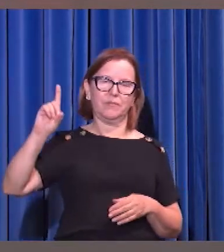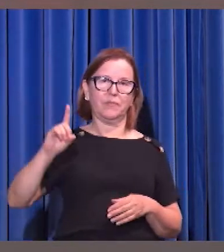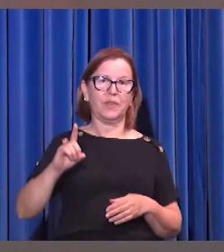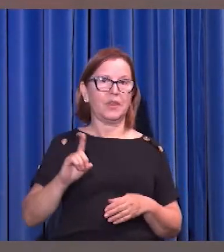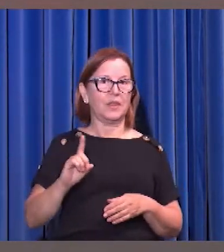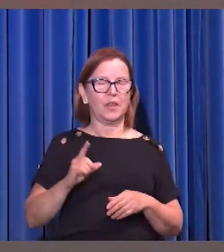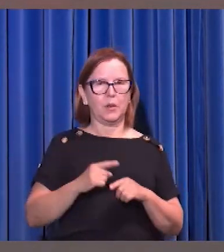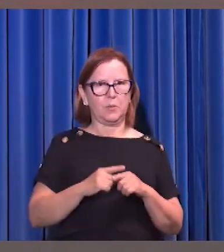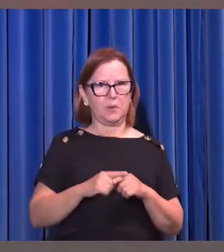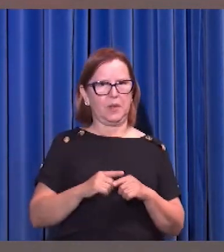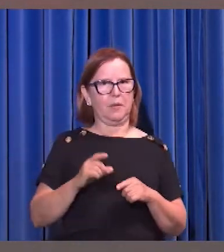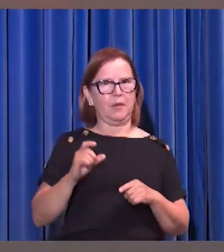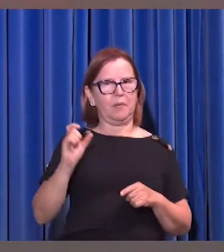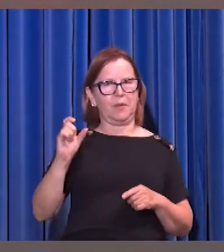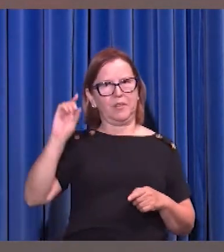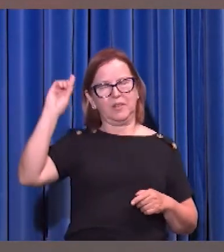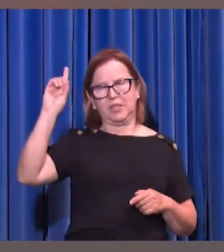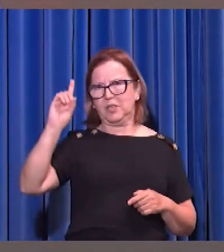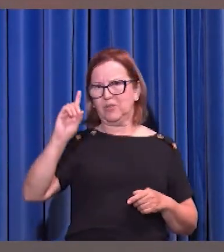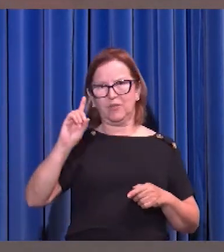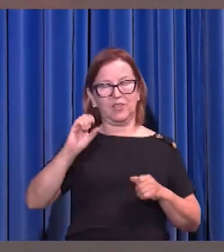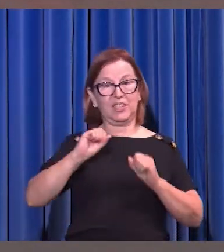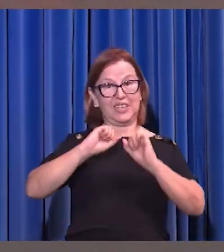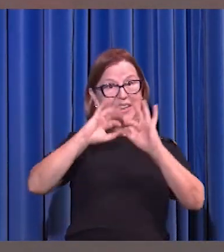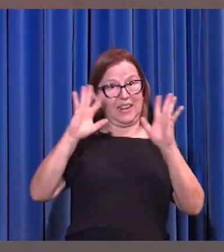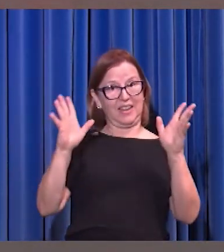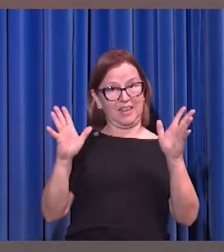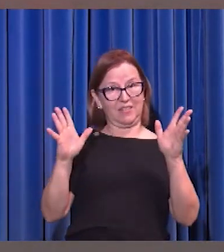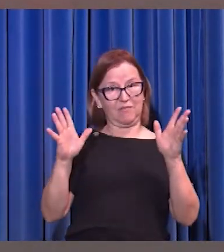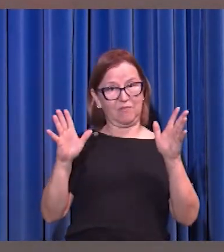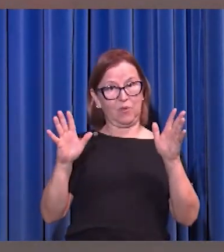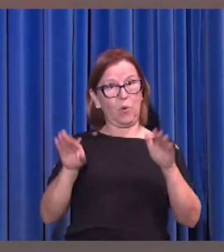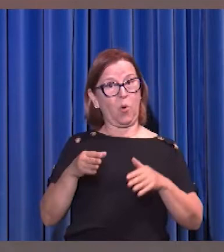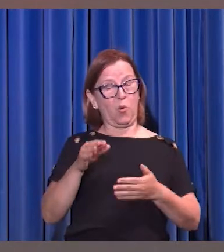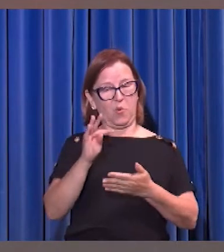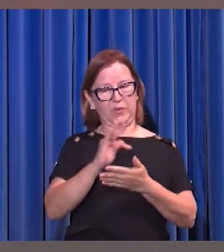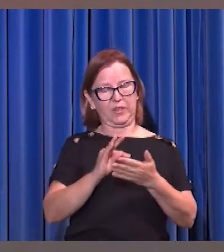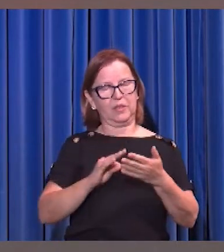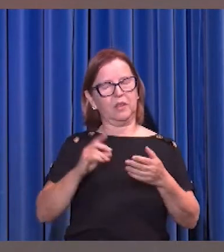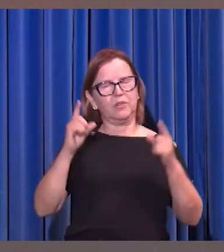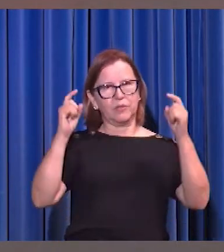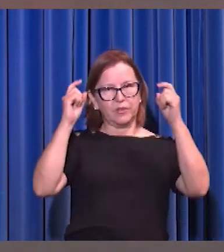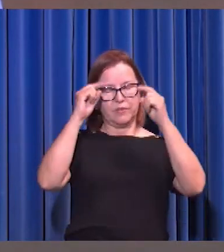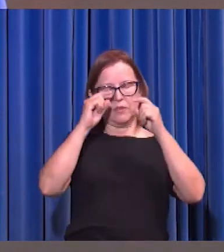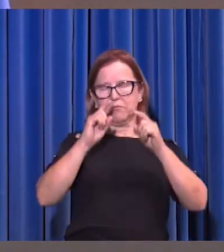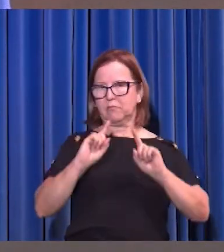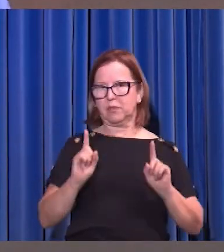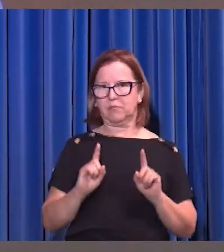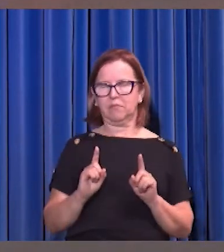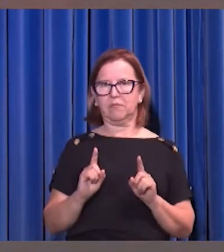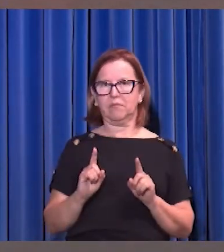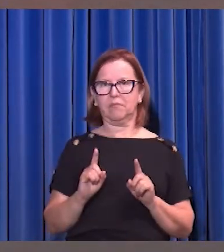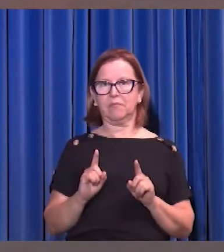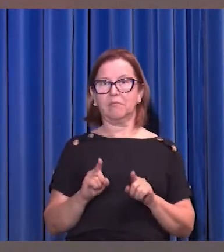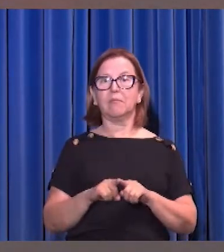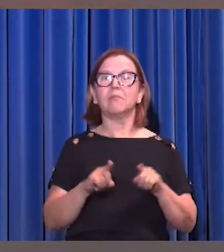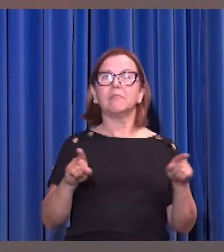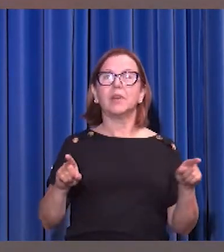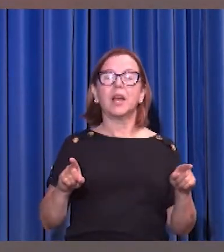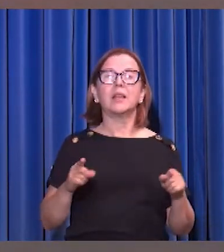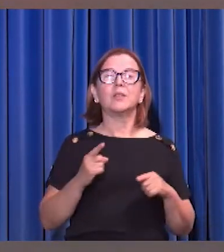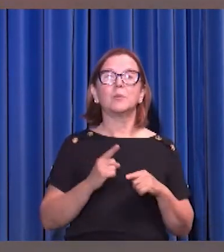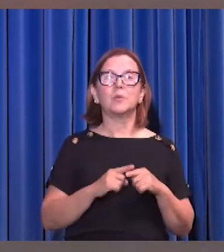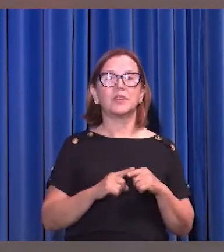porque a palavra de Deus o texto seja de difícil compreensão. Não é isso. Mas porque elas simplesmente